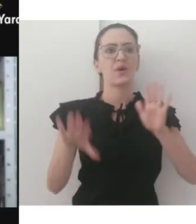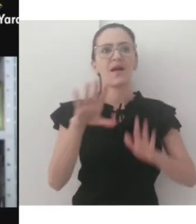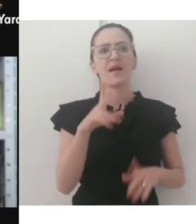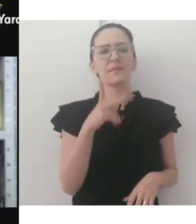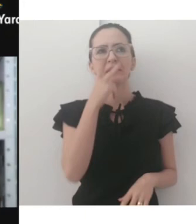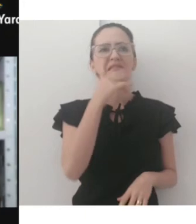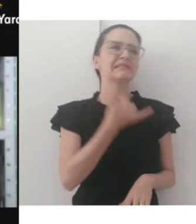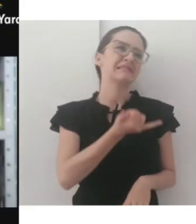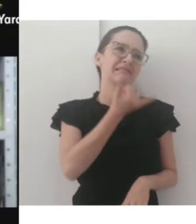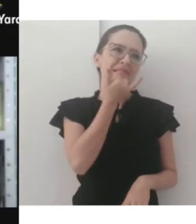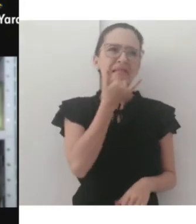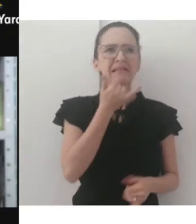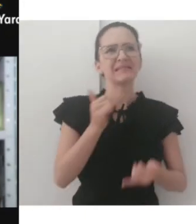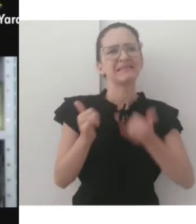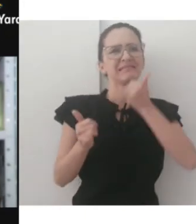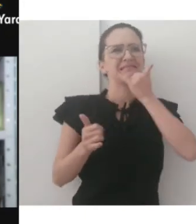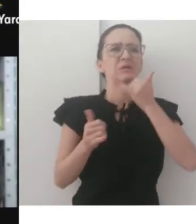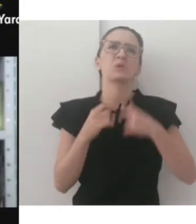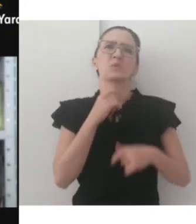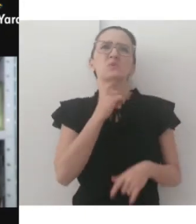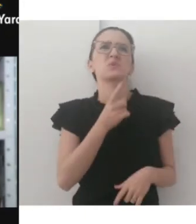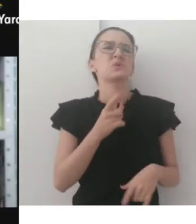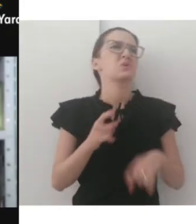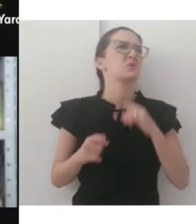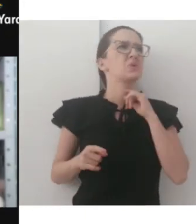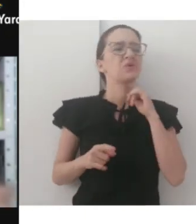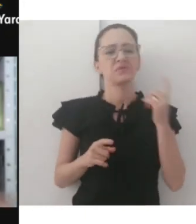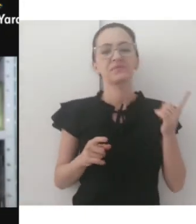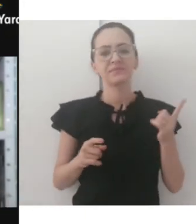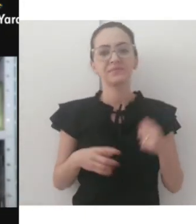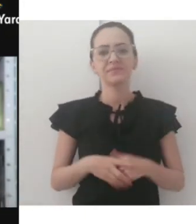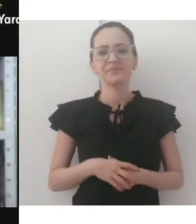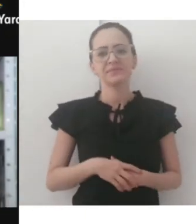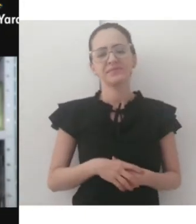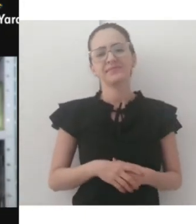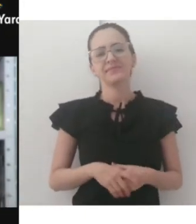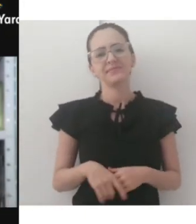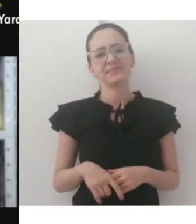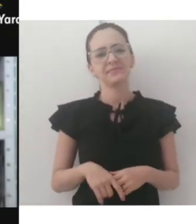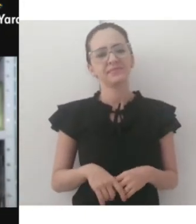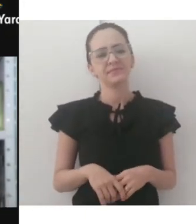ter muito cuidado com as nossas desculpas, né, na vida.